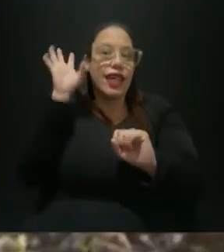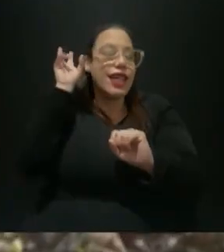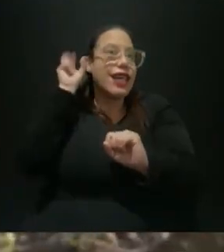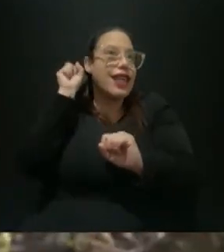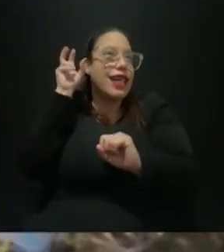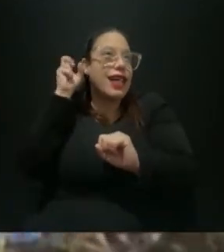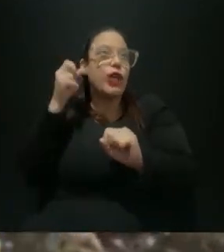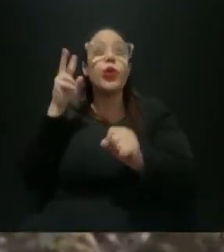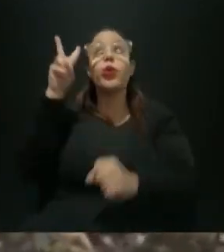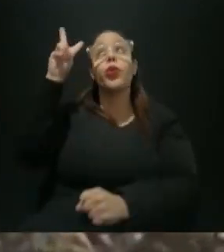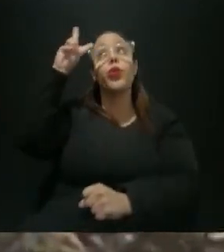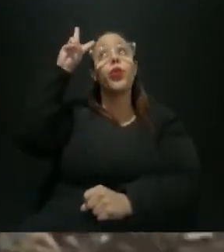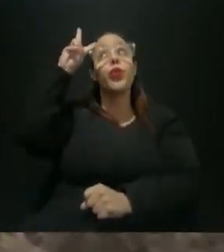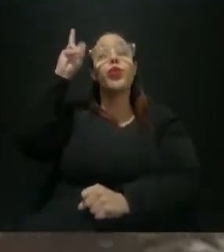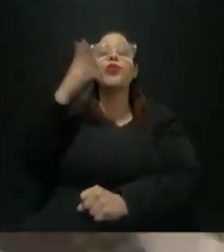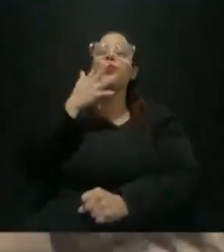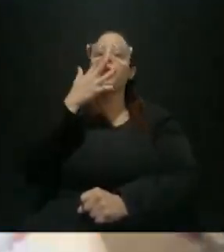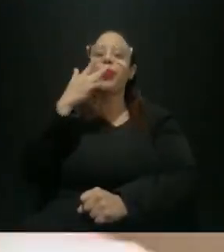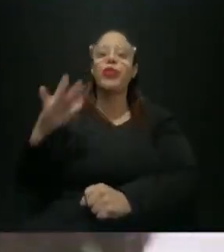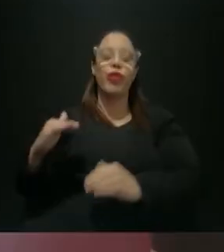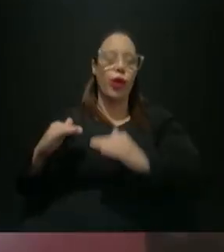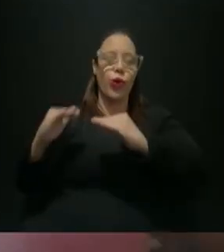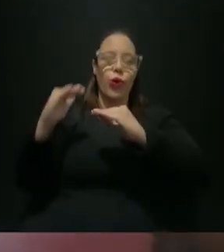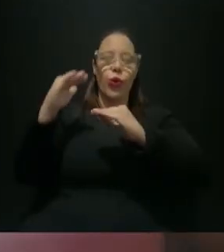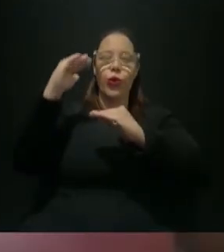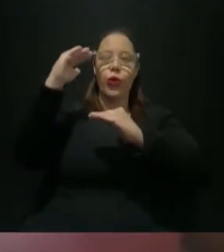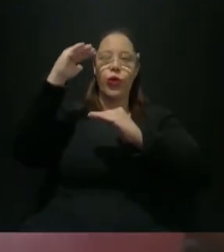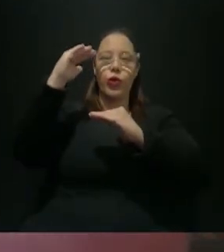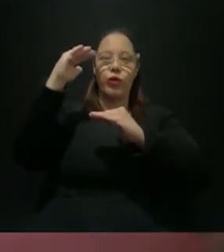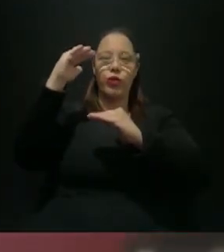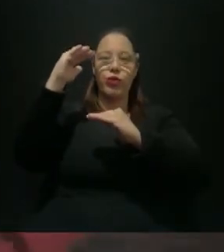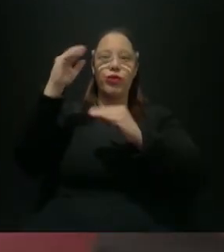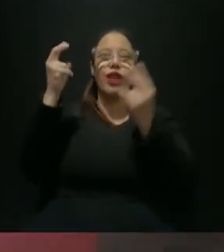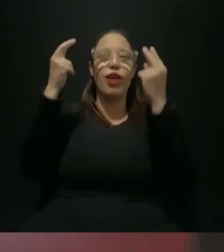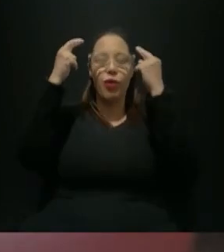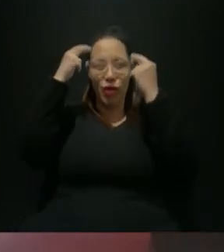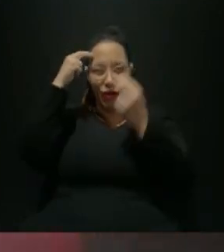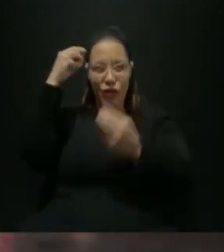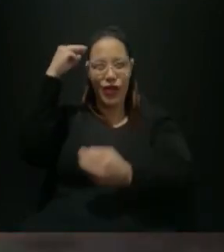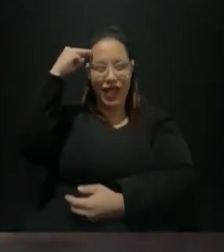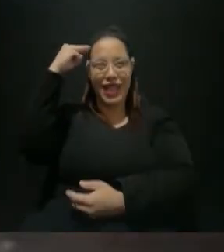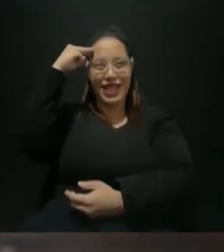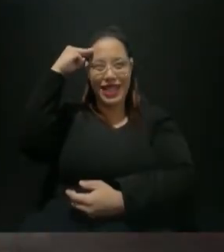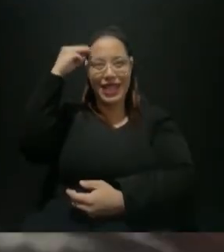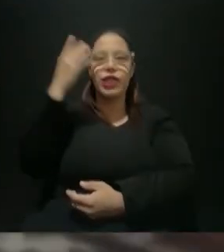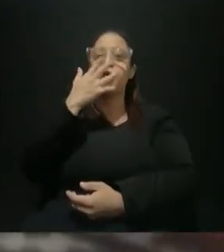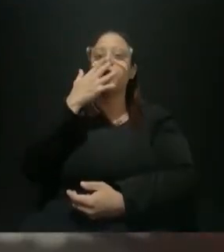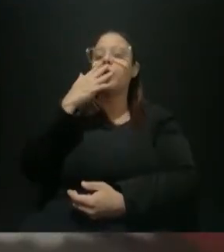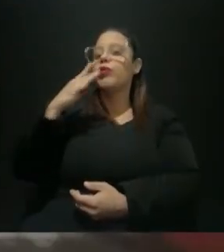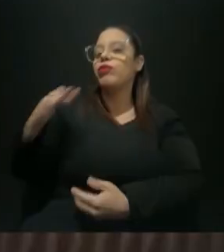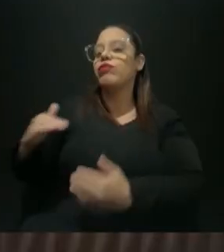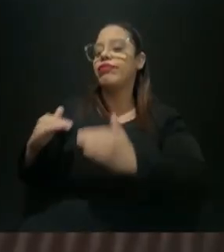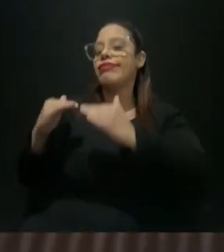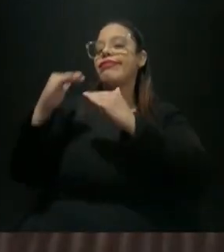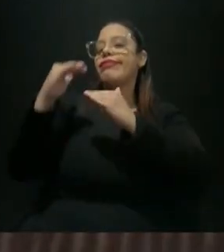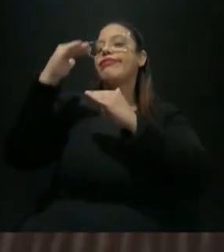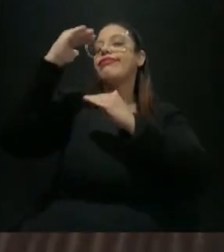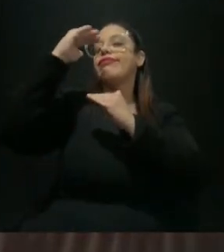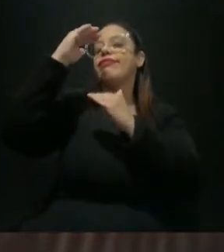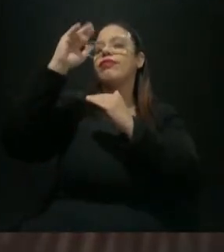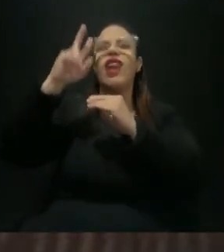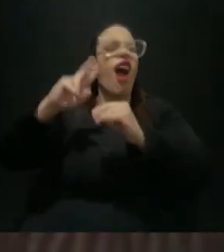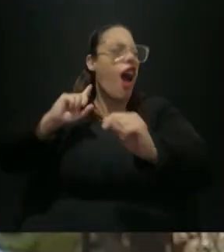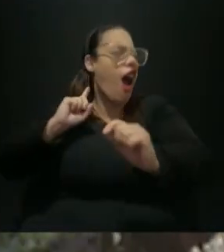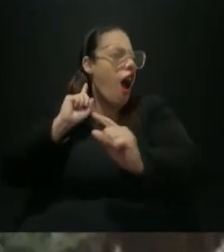a criança depois cresce com a infância na memória. A infância continua muito além da